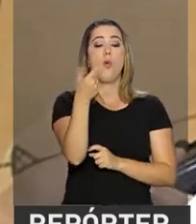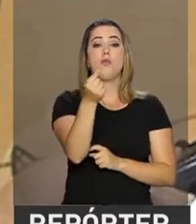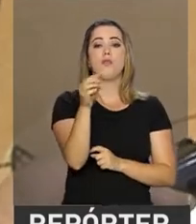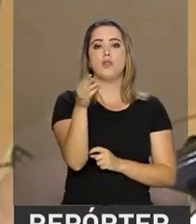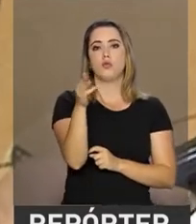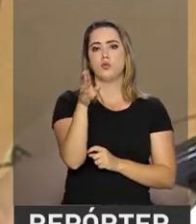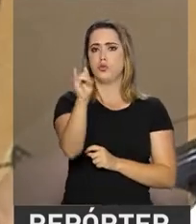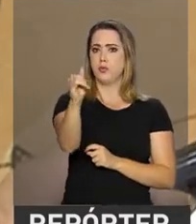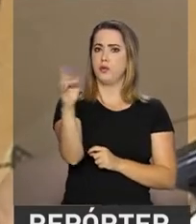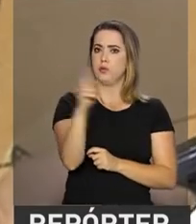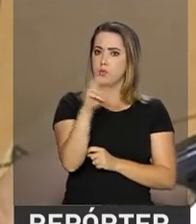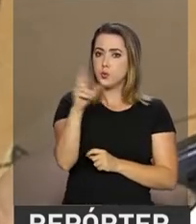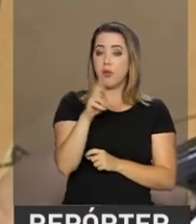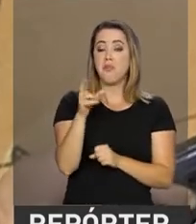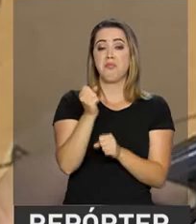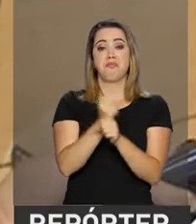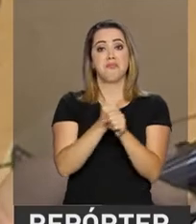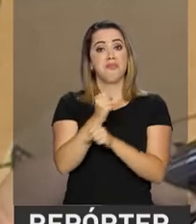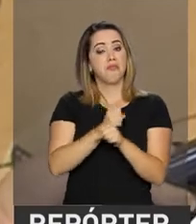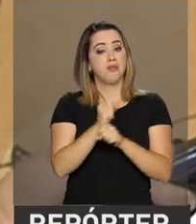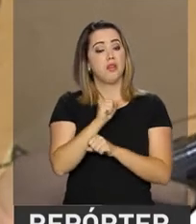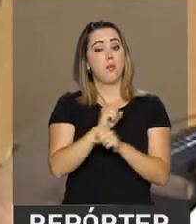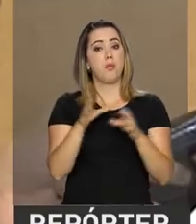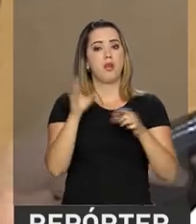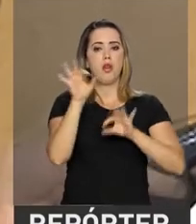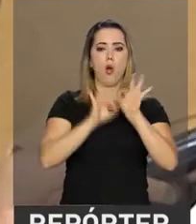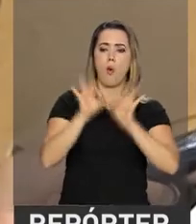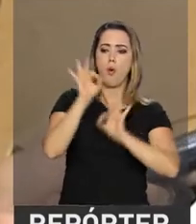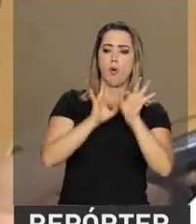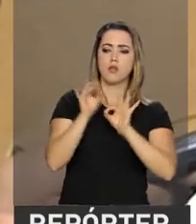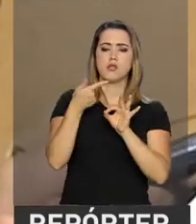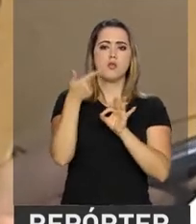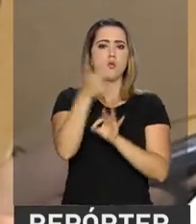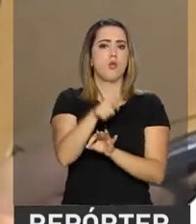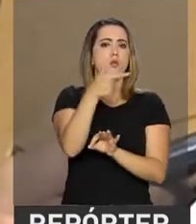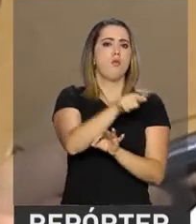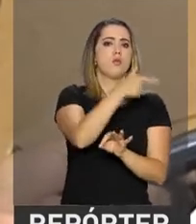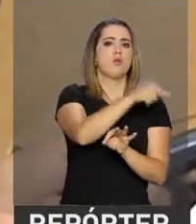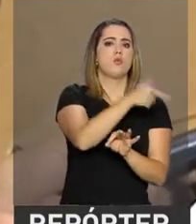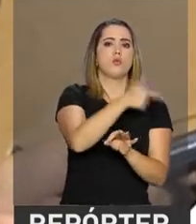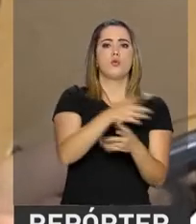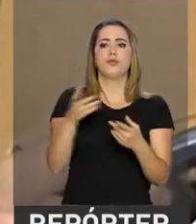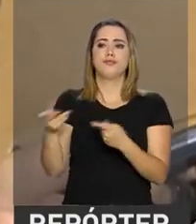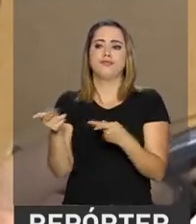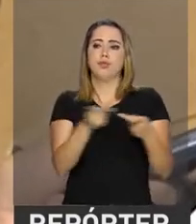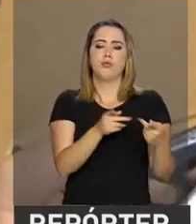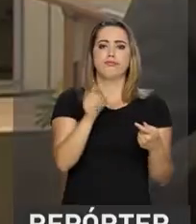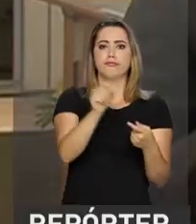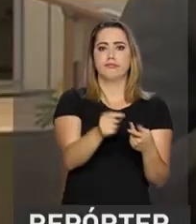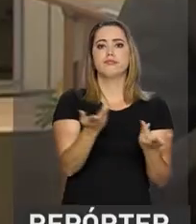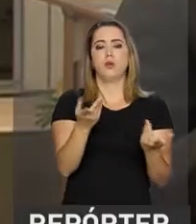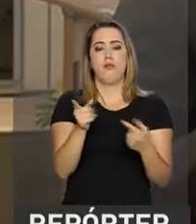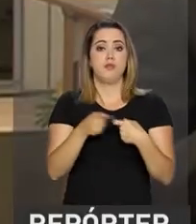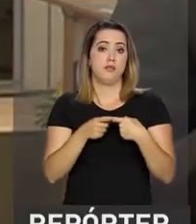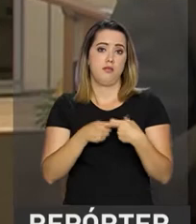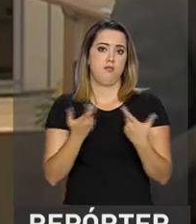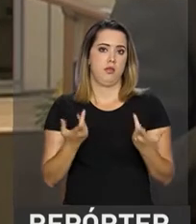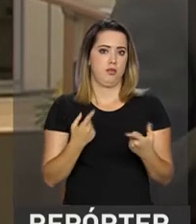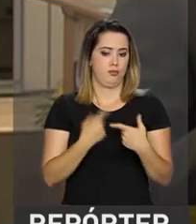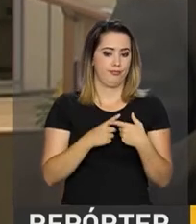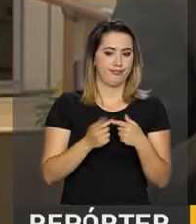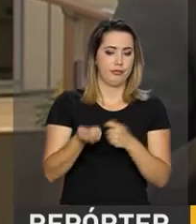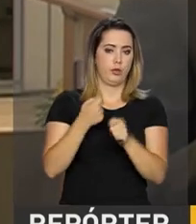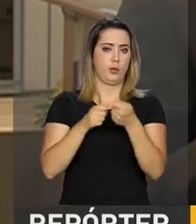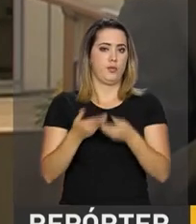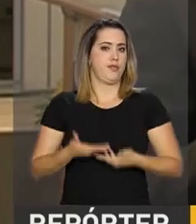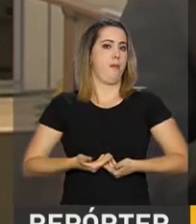de economia anual pela organização e pela não repetição de exames, consultas e entrega de medicamentos. Economia que possibilita